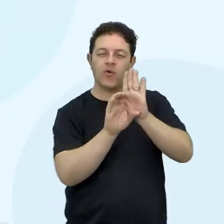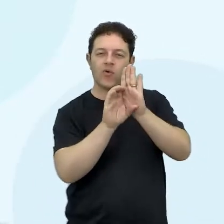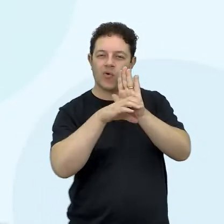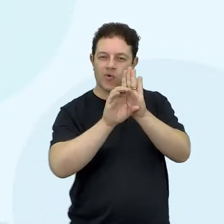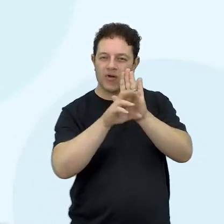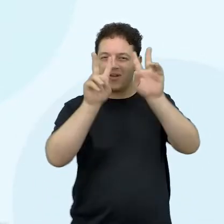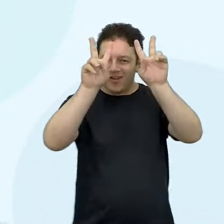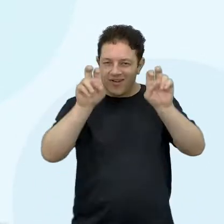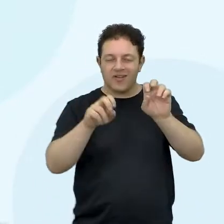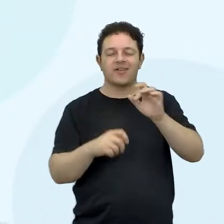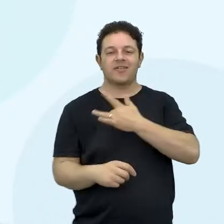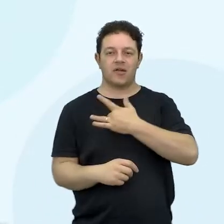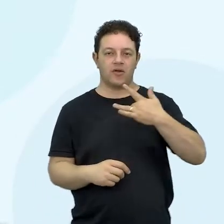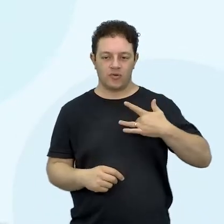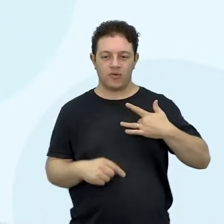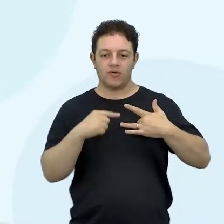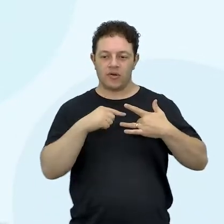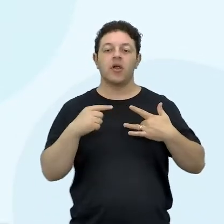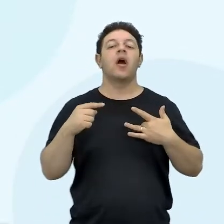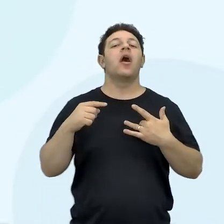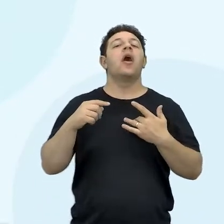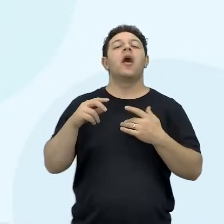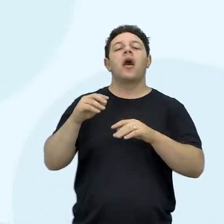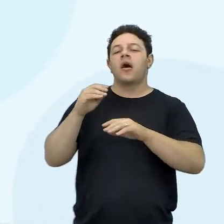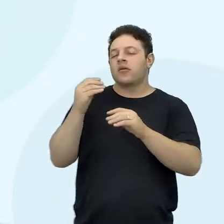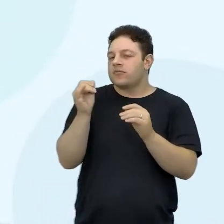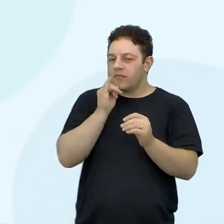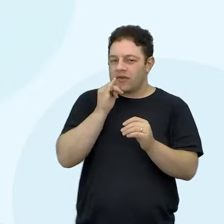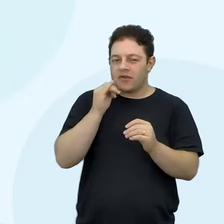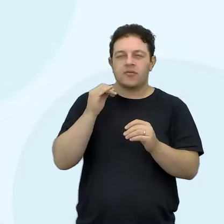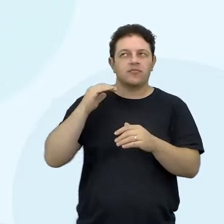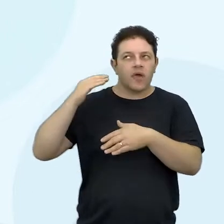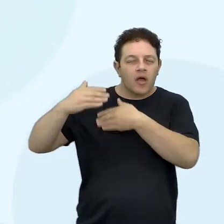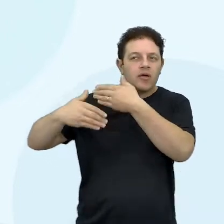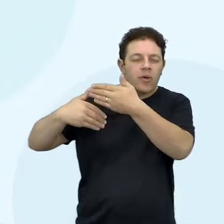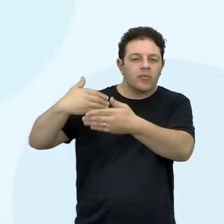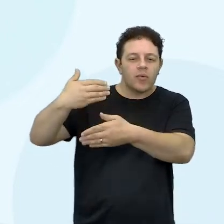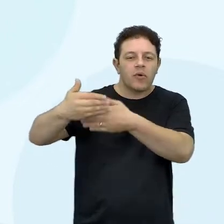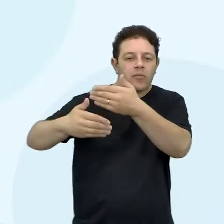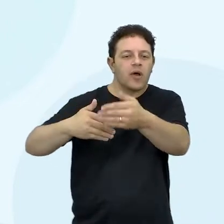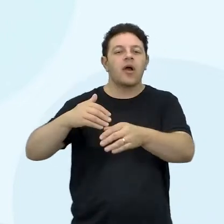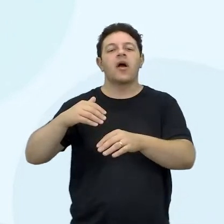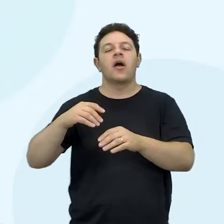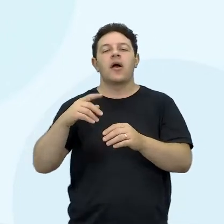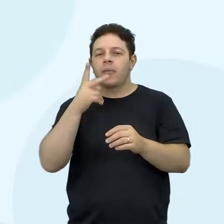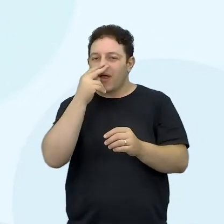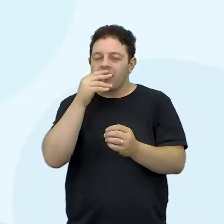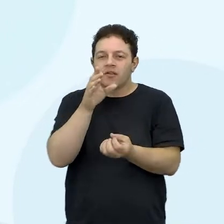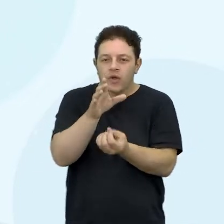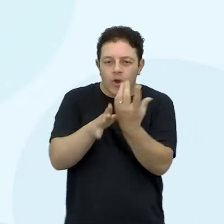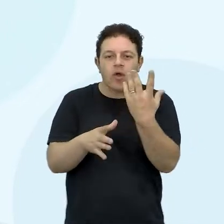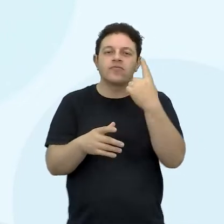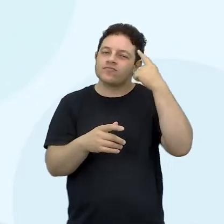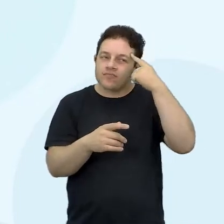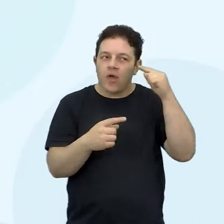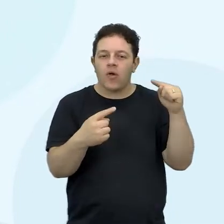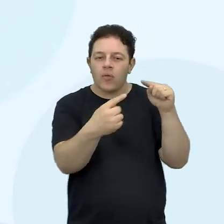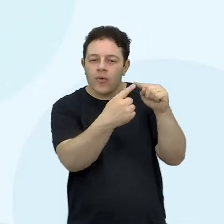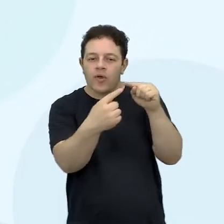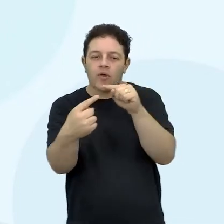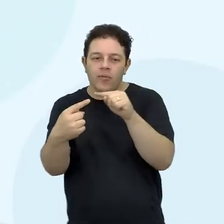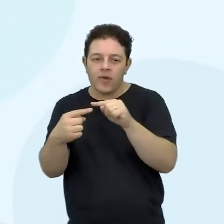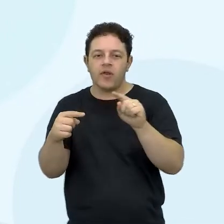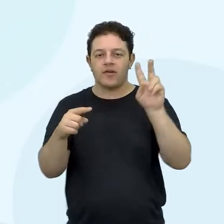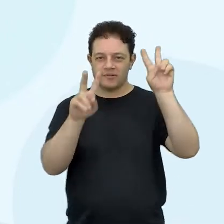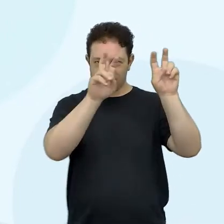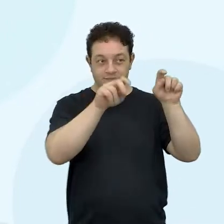de saúde que foram desenvolvidos mais posteriormente, que culminou ali, olha, na